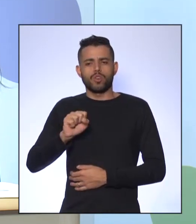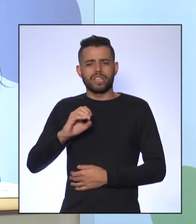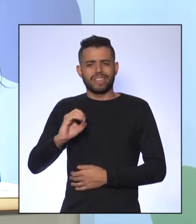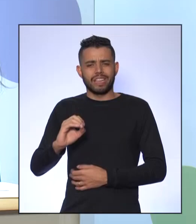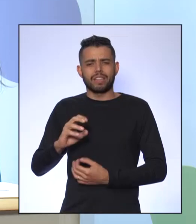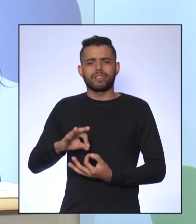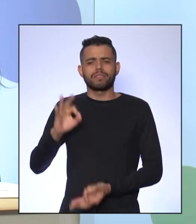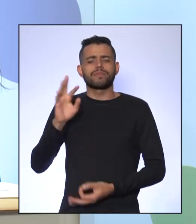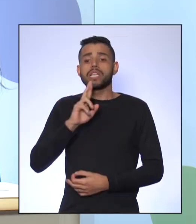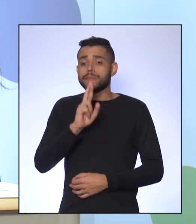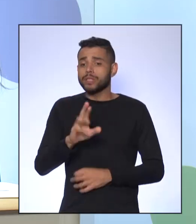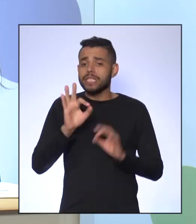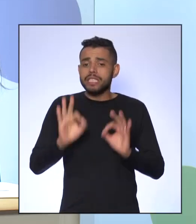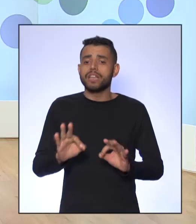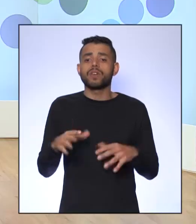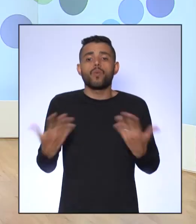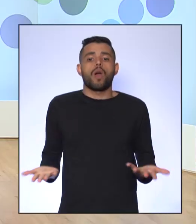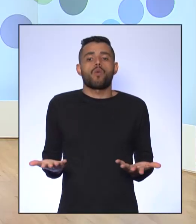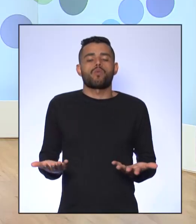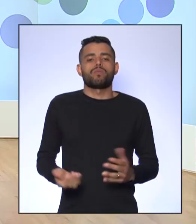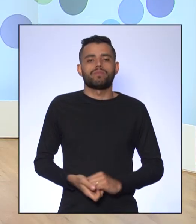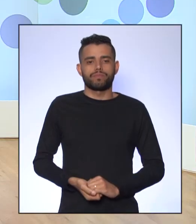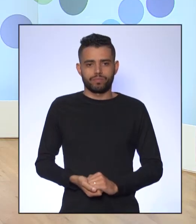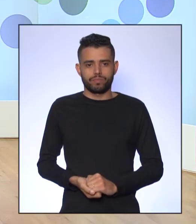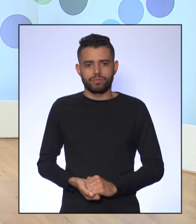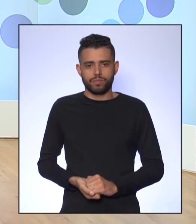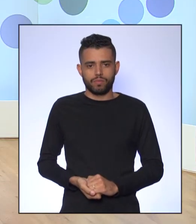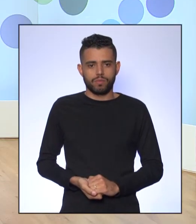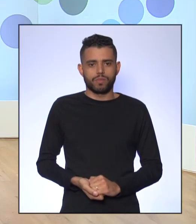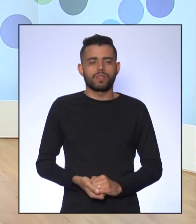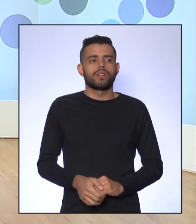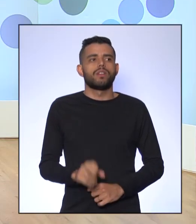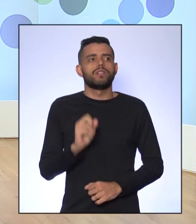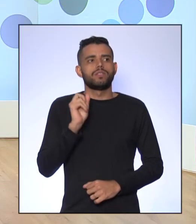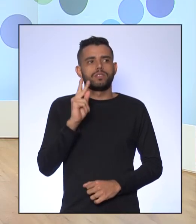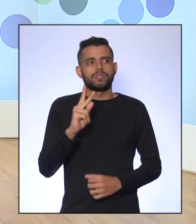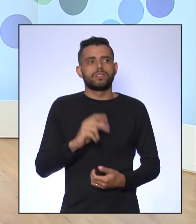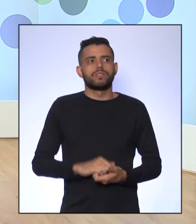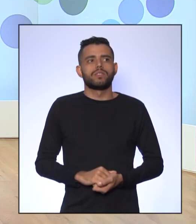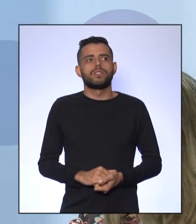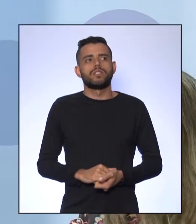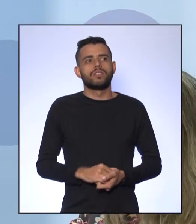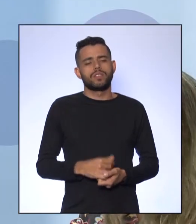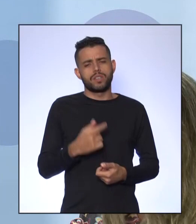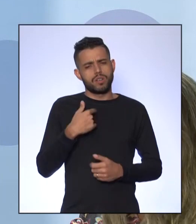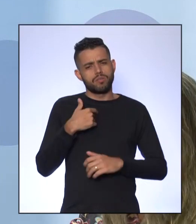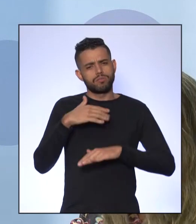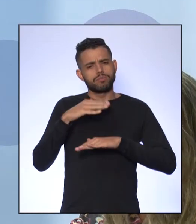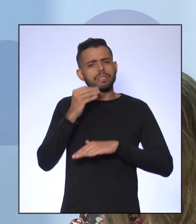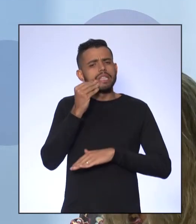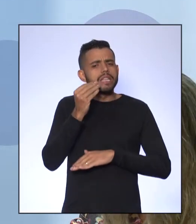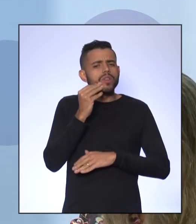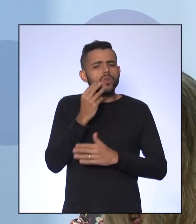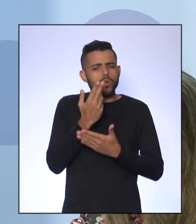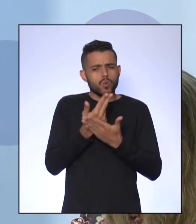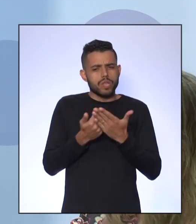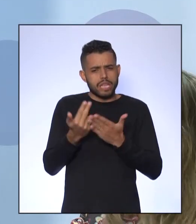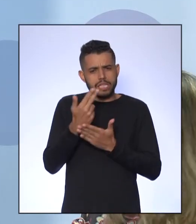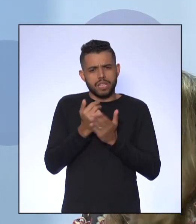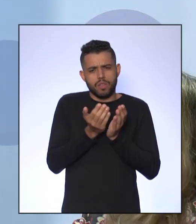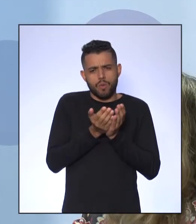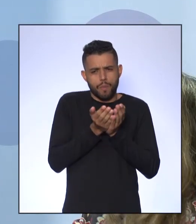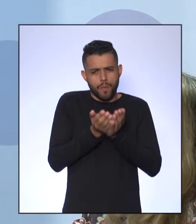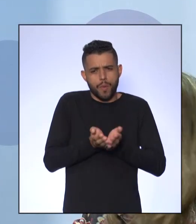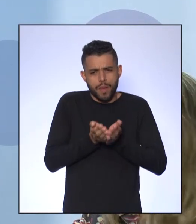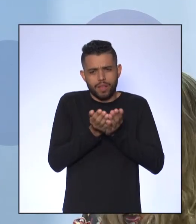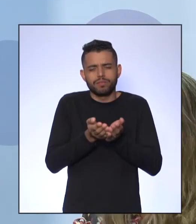é a resposta? Então vamos lá? Vem comigo aqui. Eu fiz o desenho aqui, então aqui tem meu barquinho, olha que